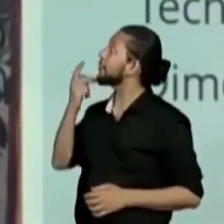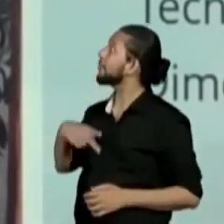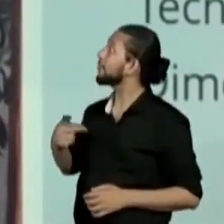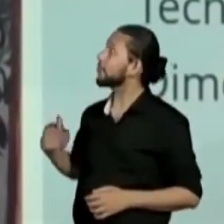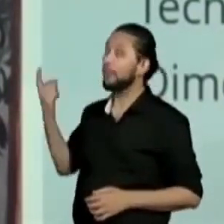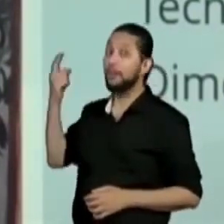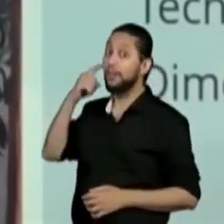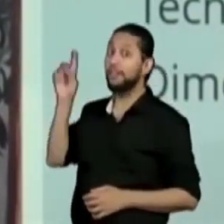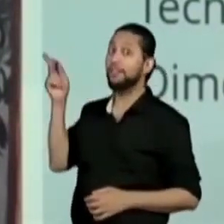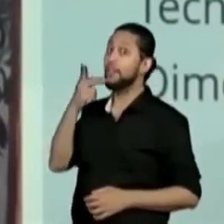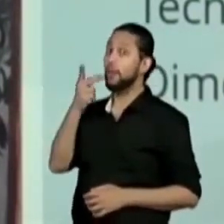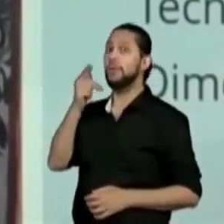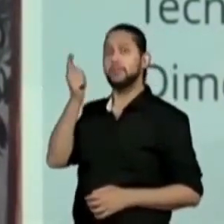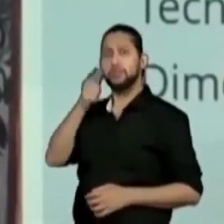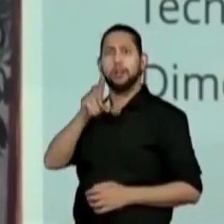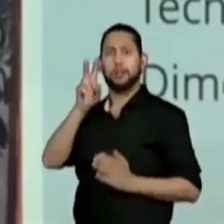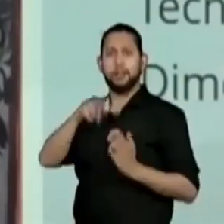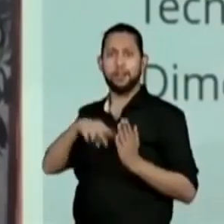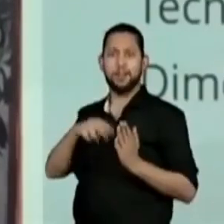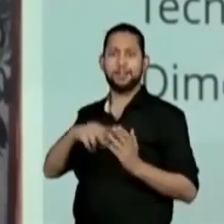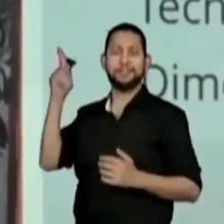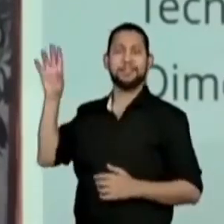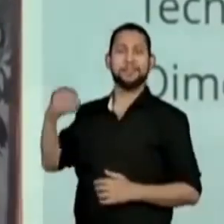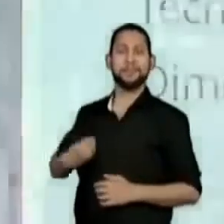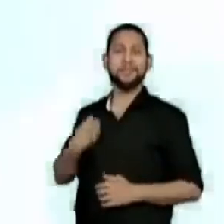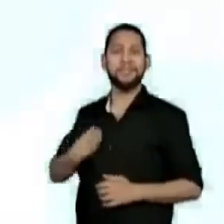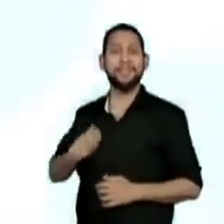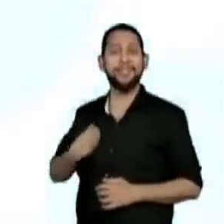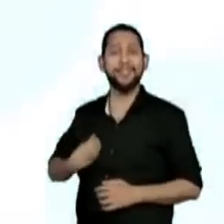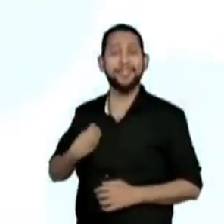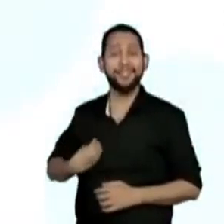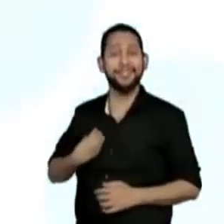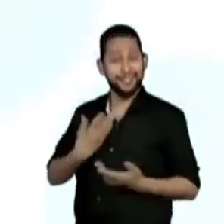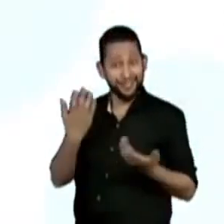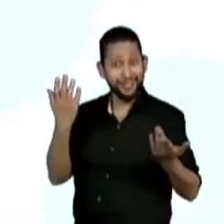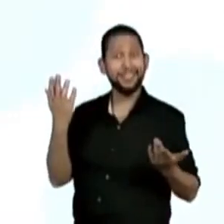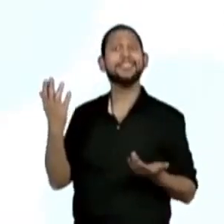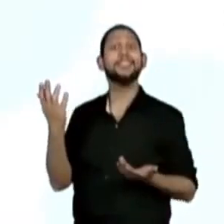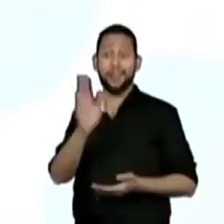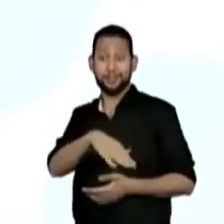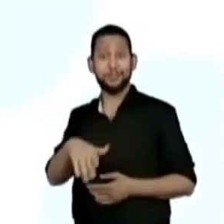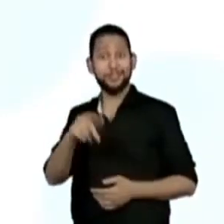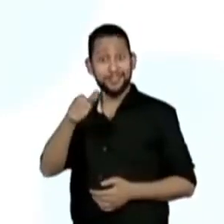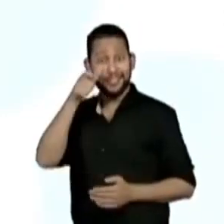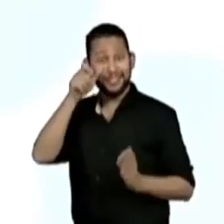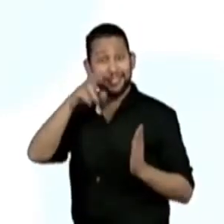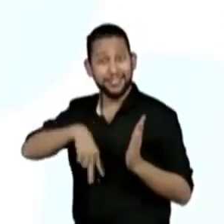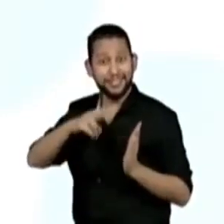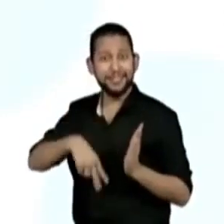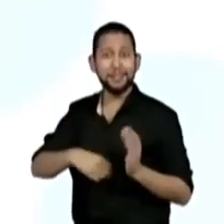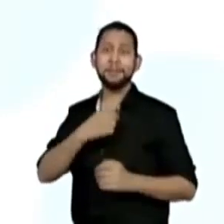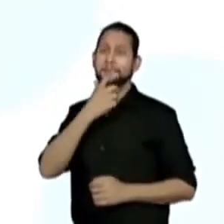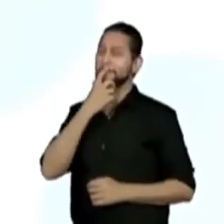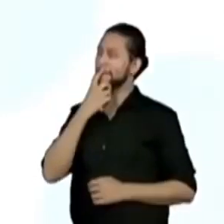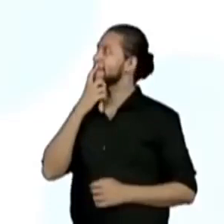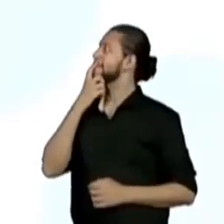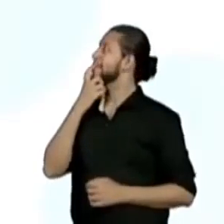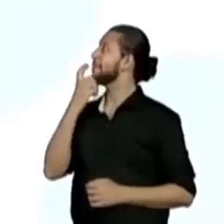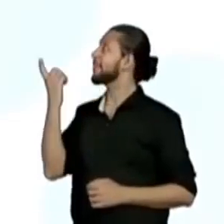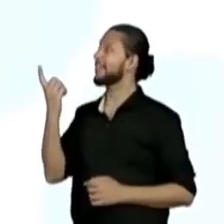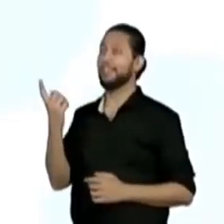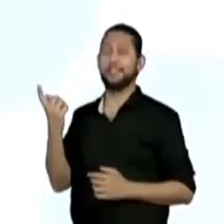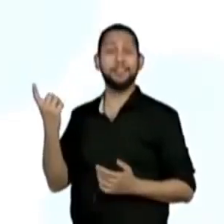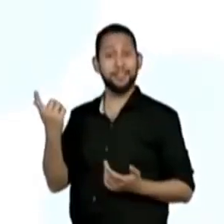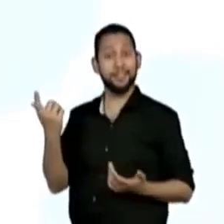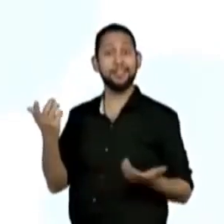a biografia de Van Gog pros alunos lerem muito legal hein então essa aqui é a obra